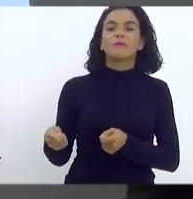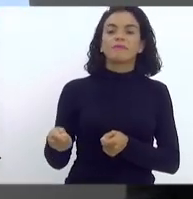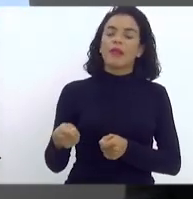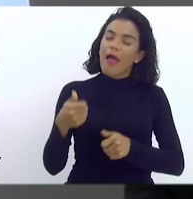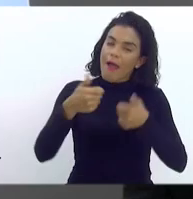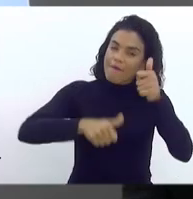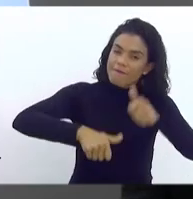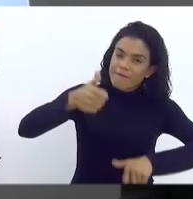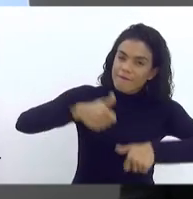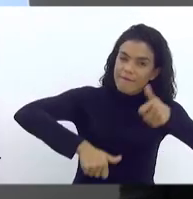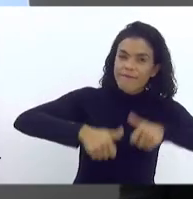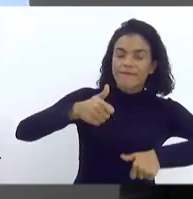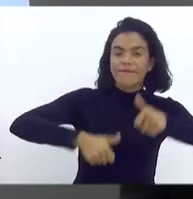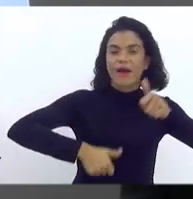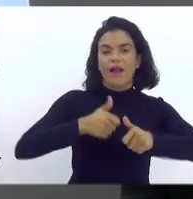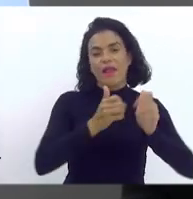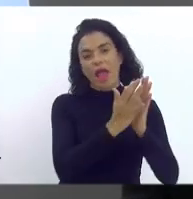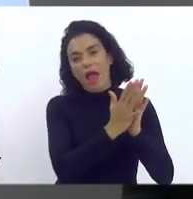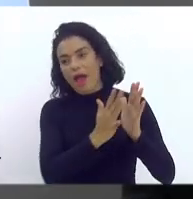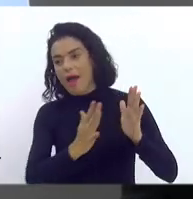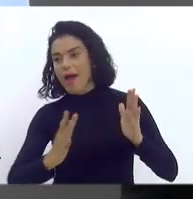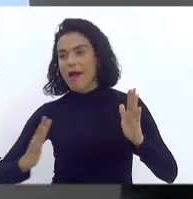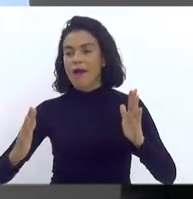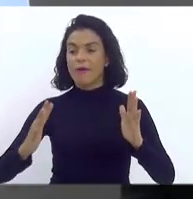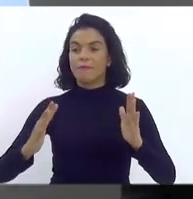avaliar o nosso processo.